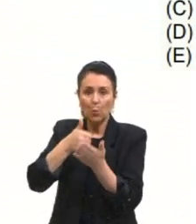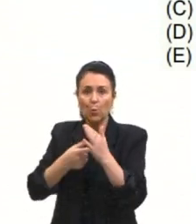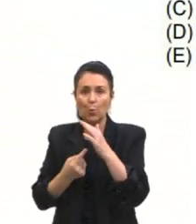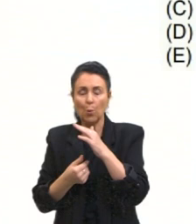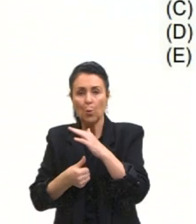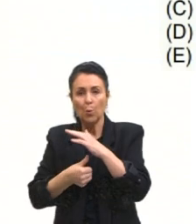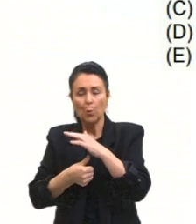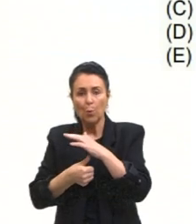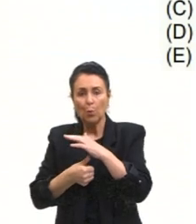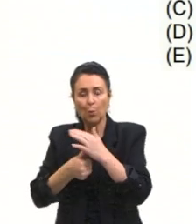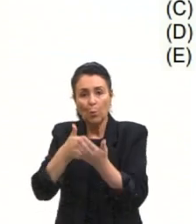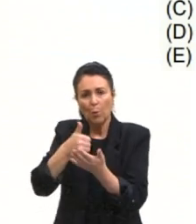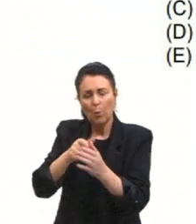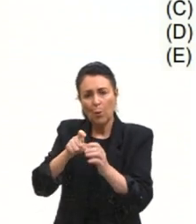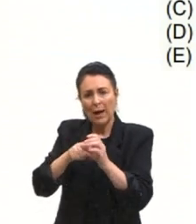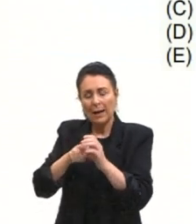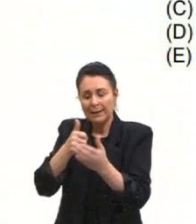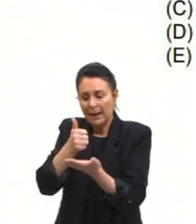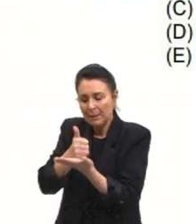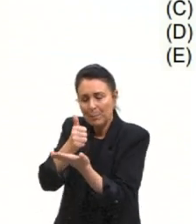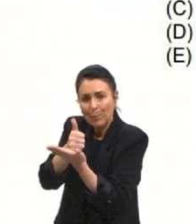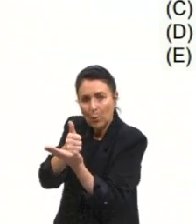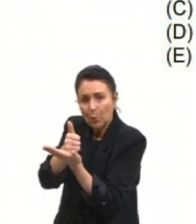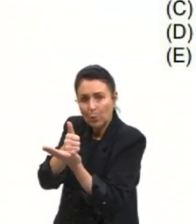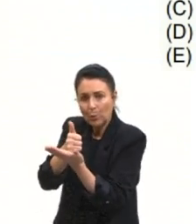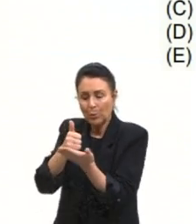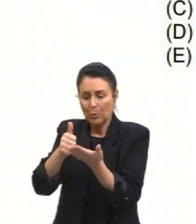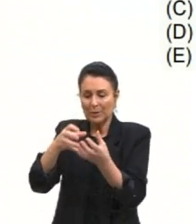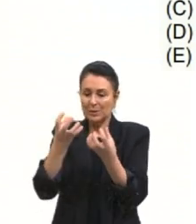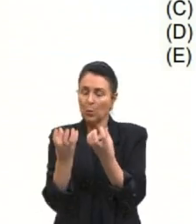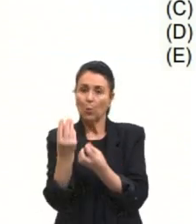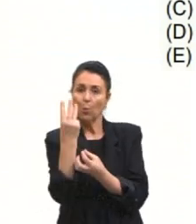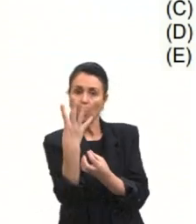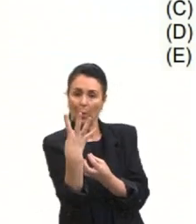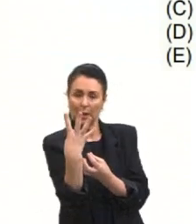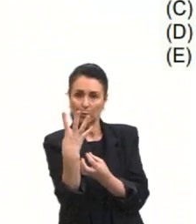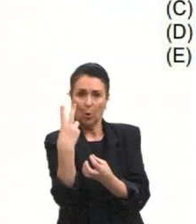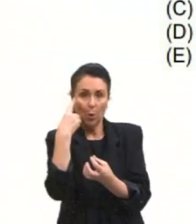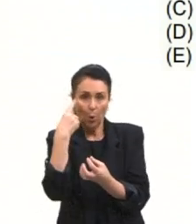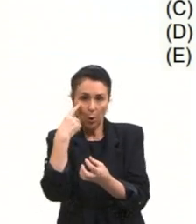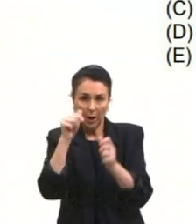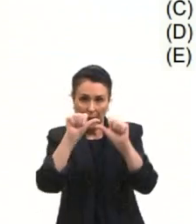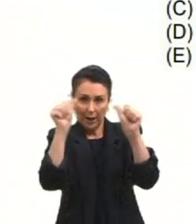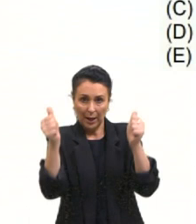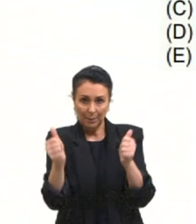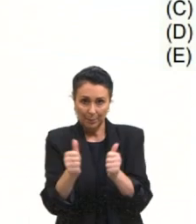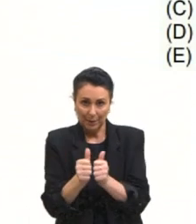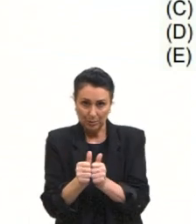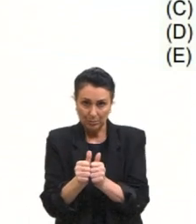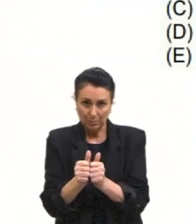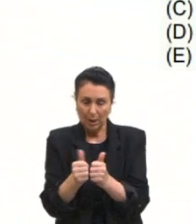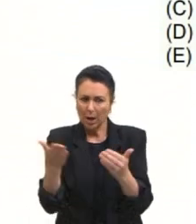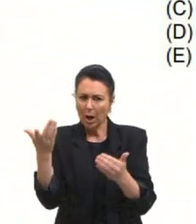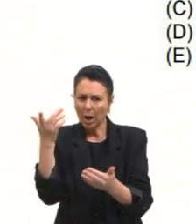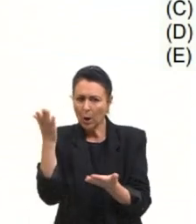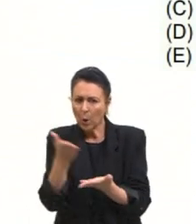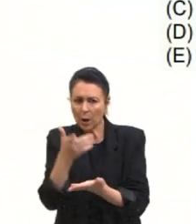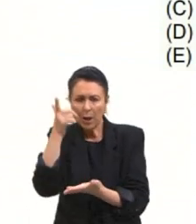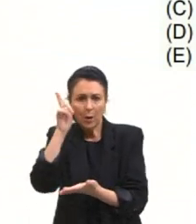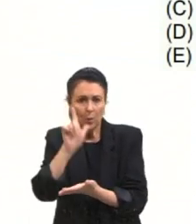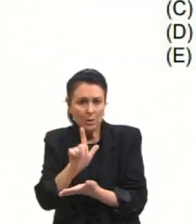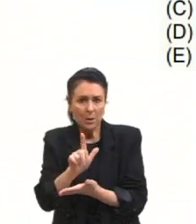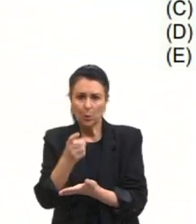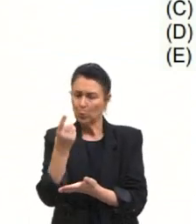bolinhas da camada anterior, como mostra a figura. Deste modo, ela conseguiu fazer 12 camadas, portanto, ela